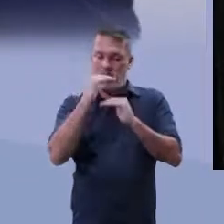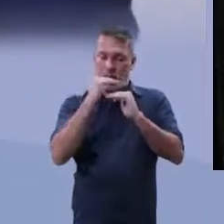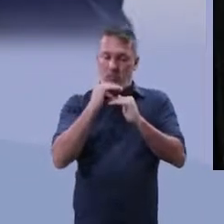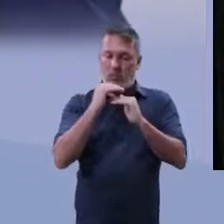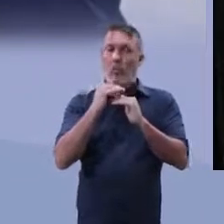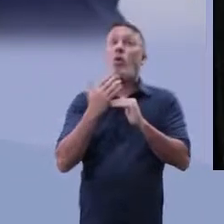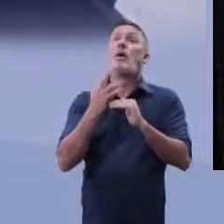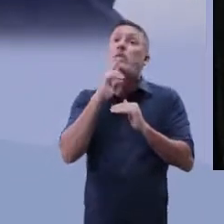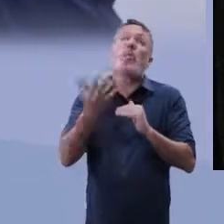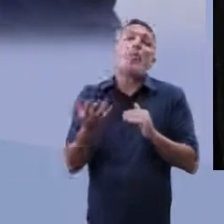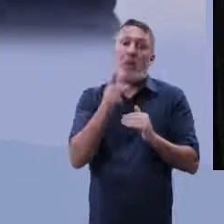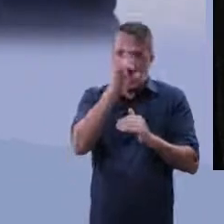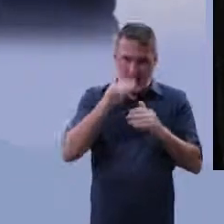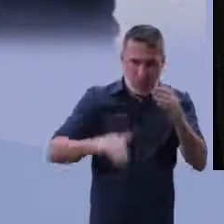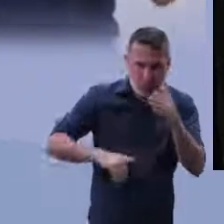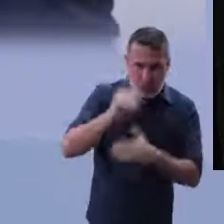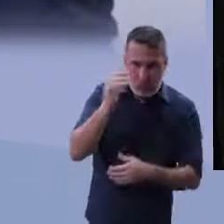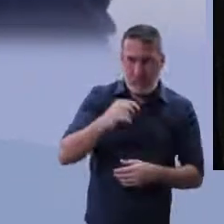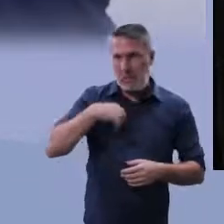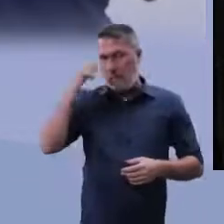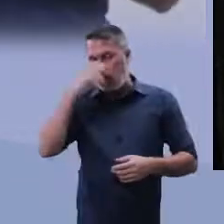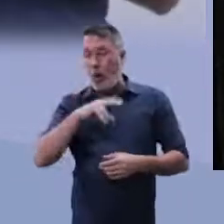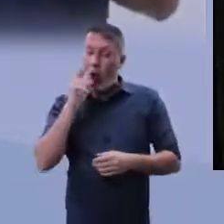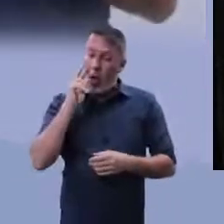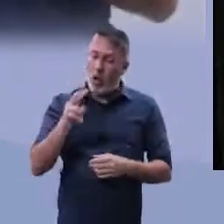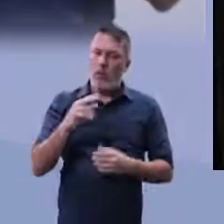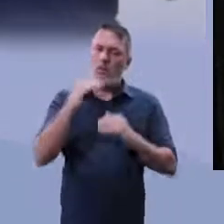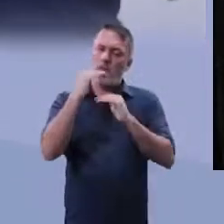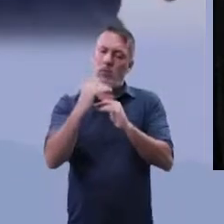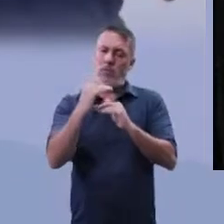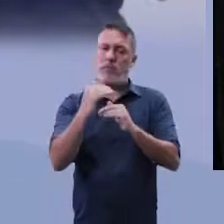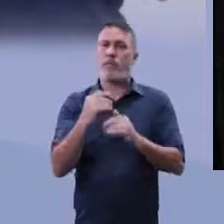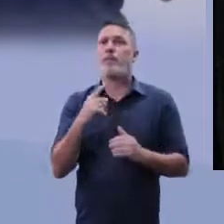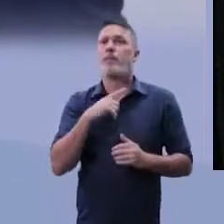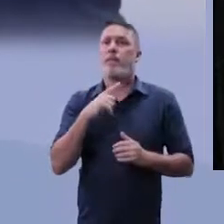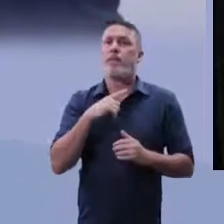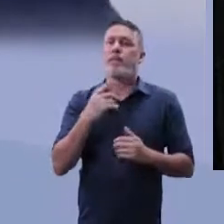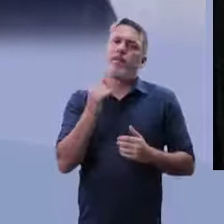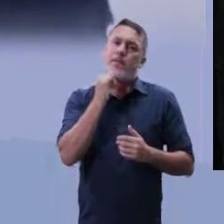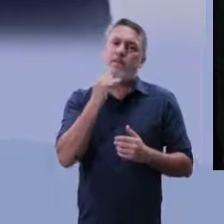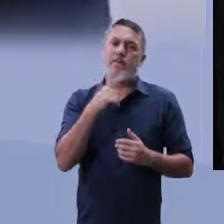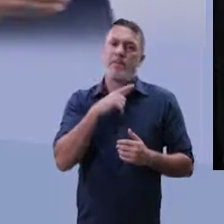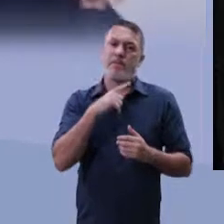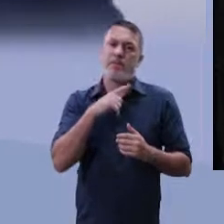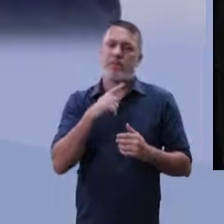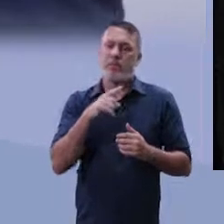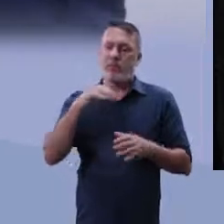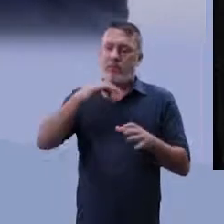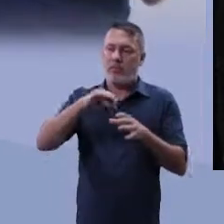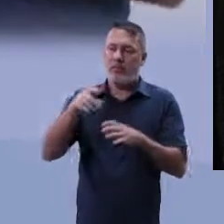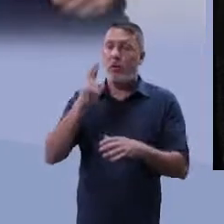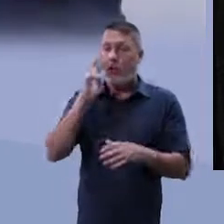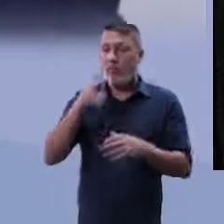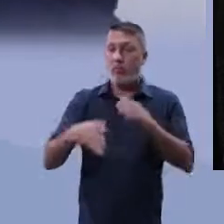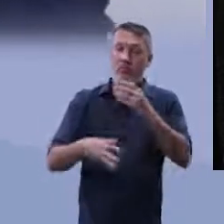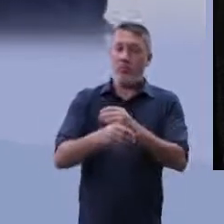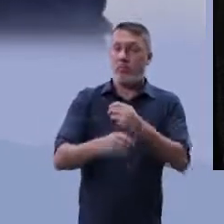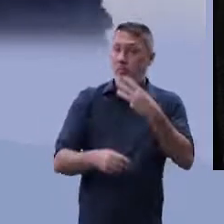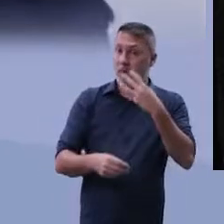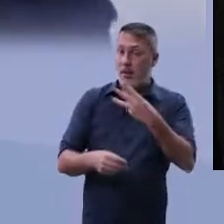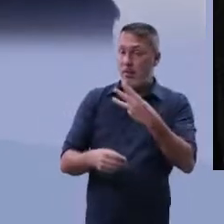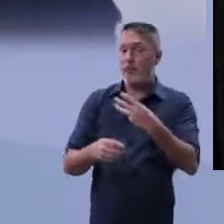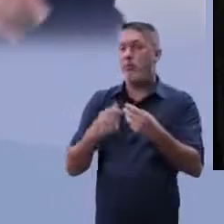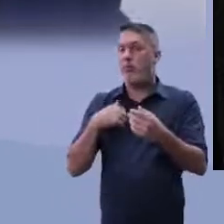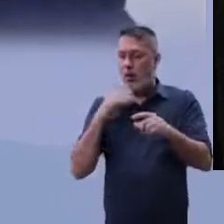está no intervalo, você não sabe qual é o intervalo. Vai chutar? Olha para isso. Eu tenho 3 leis para turbinar o seu